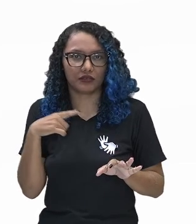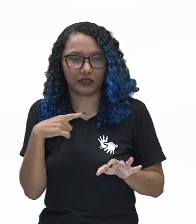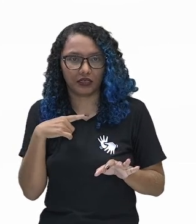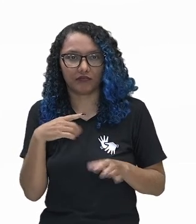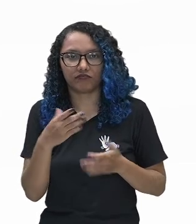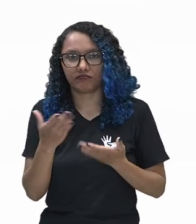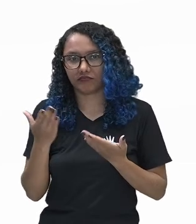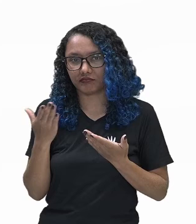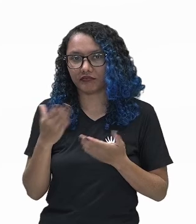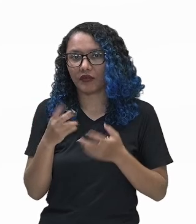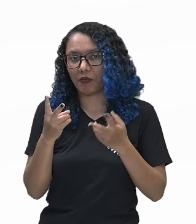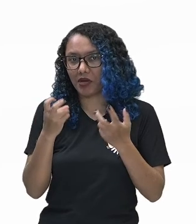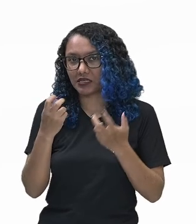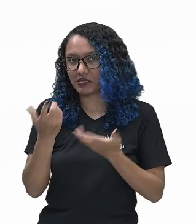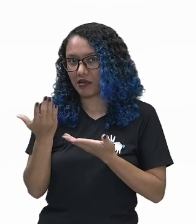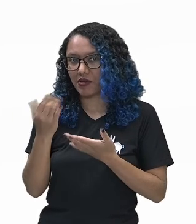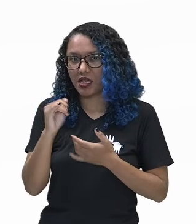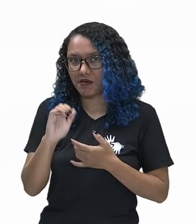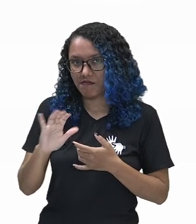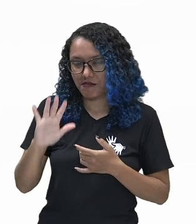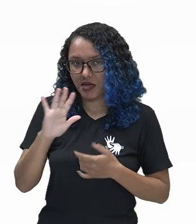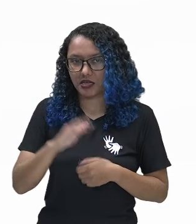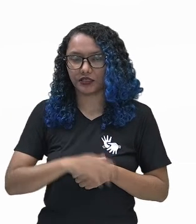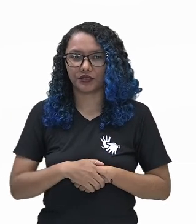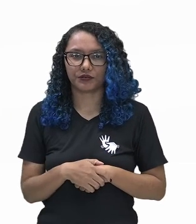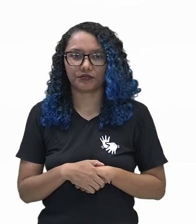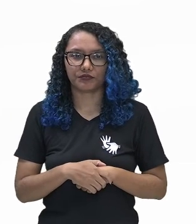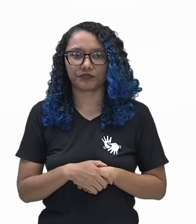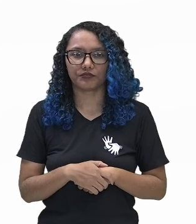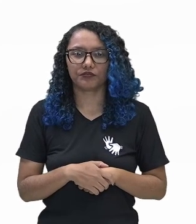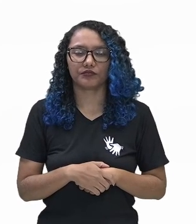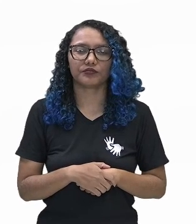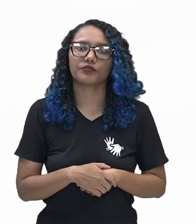mapinha. Nesse mapa a gente tem a população,